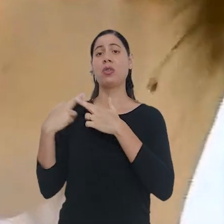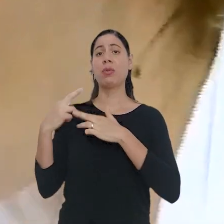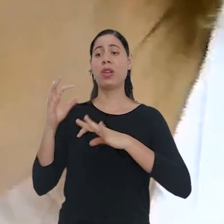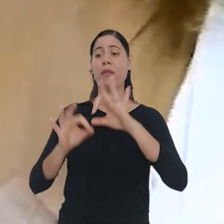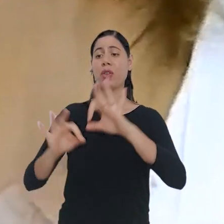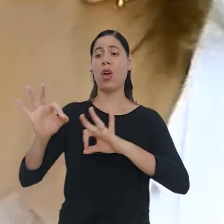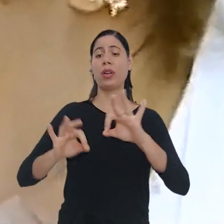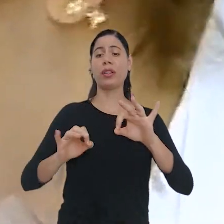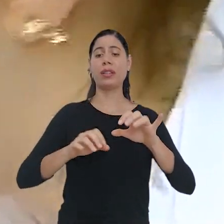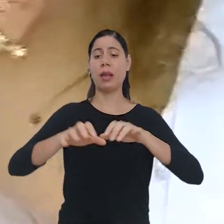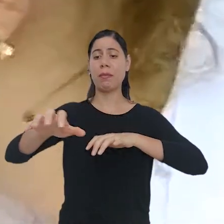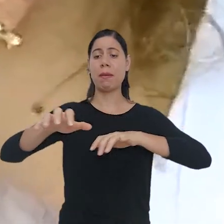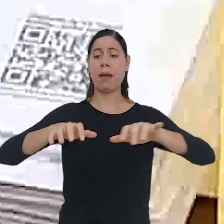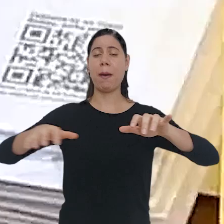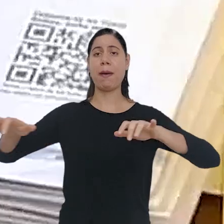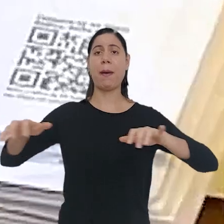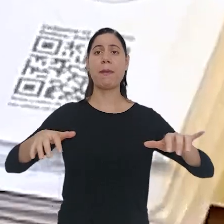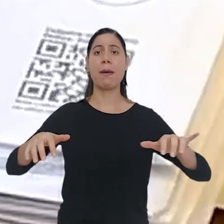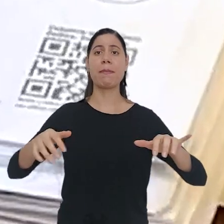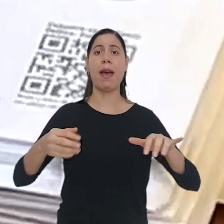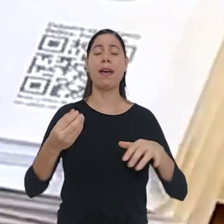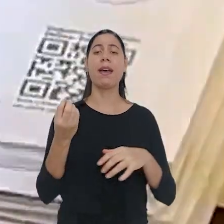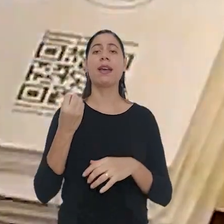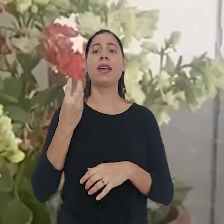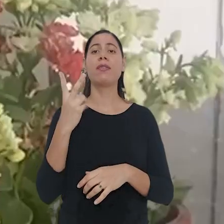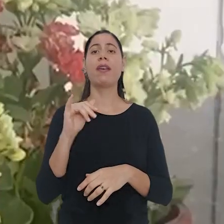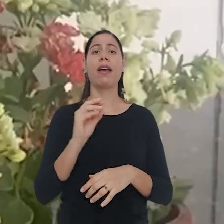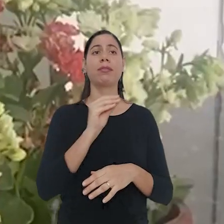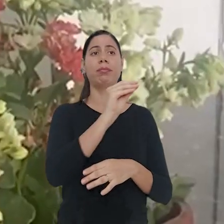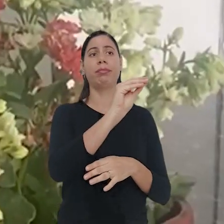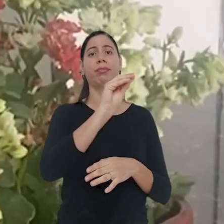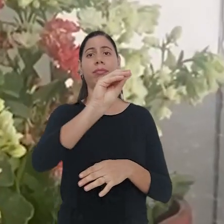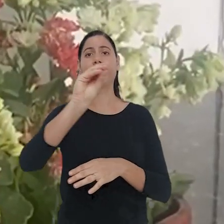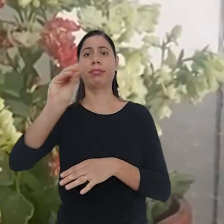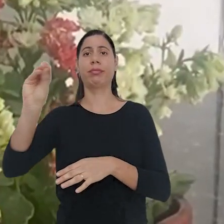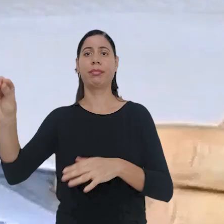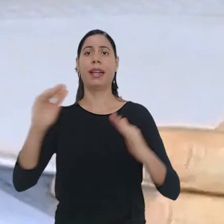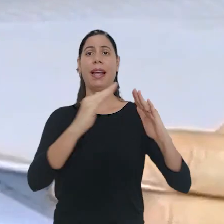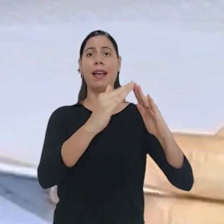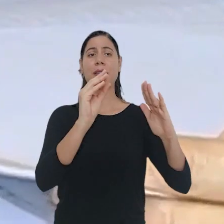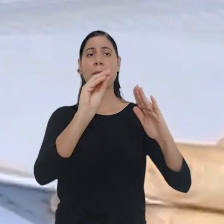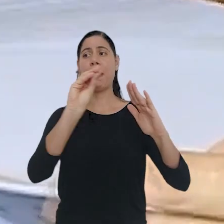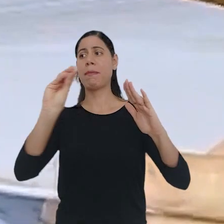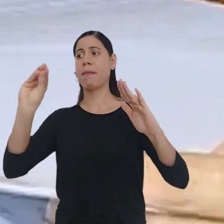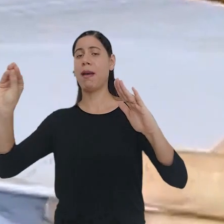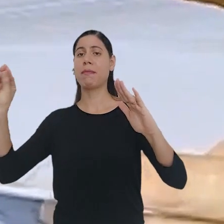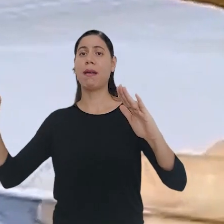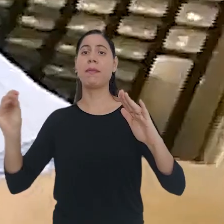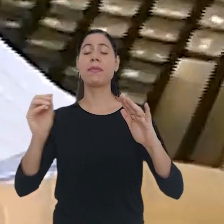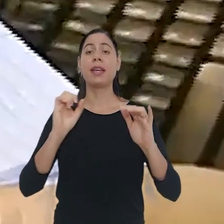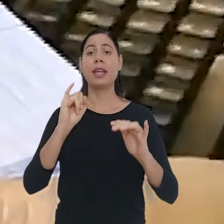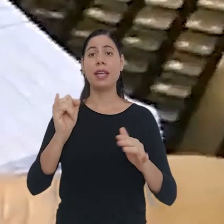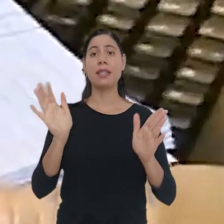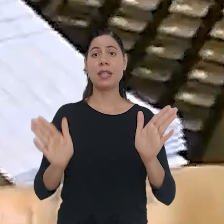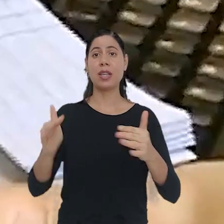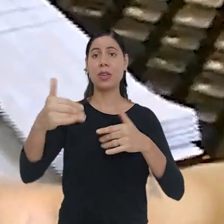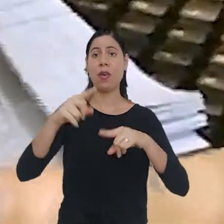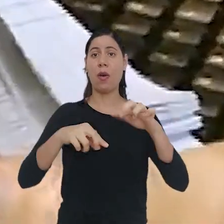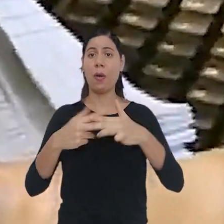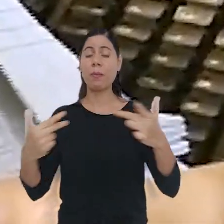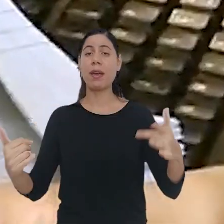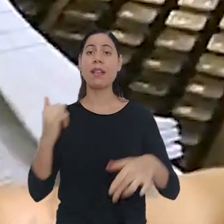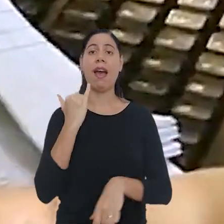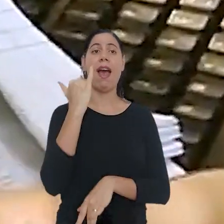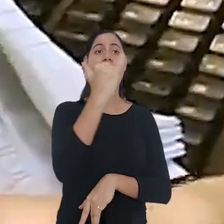verifica o destino, separa e coloca a correspondência na caixinha da unidade. E no caso de encomendas, avisa ao morador